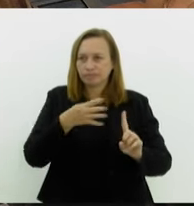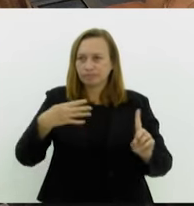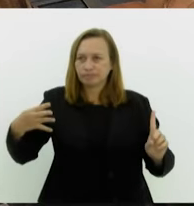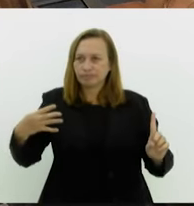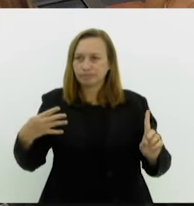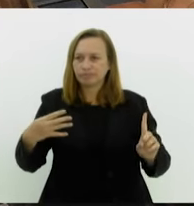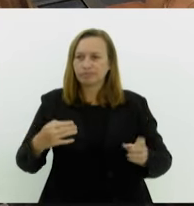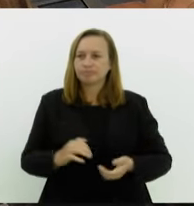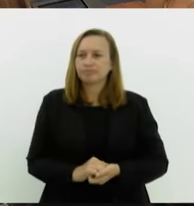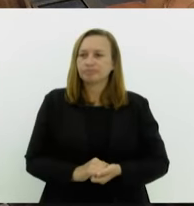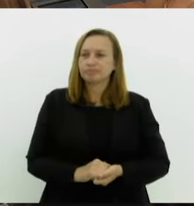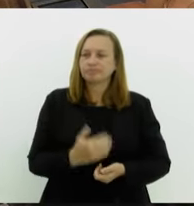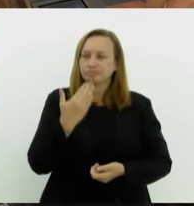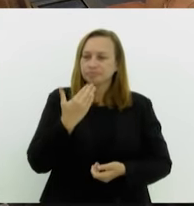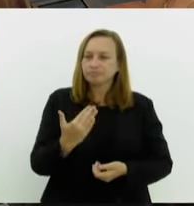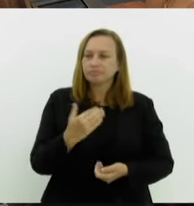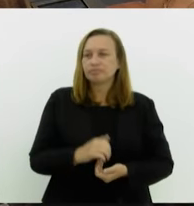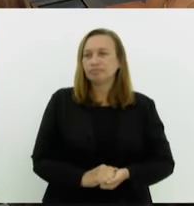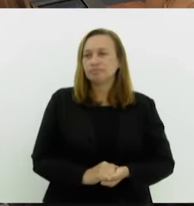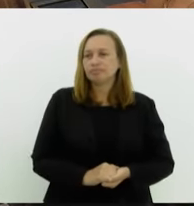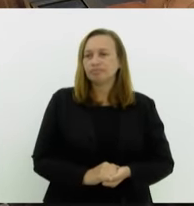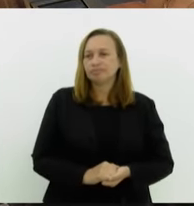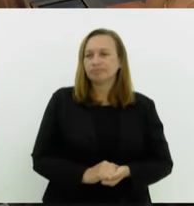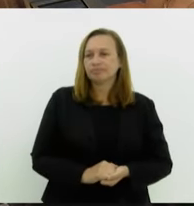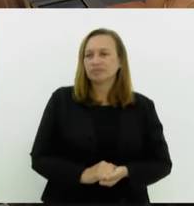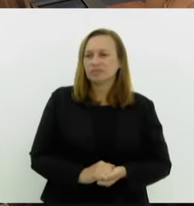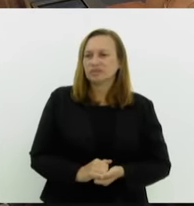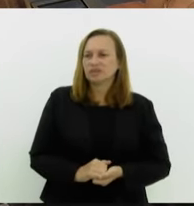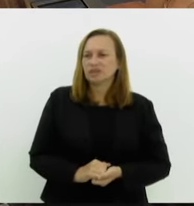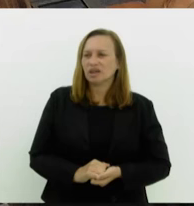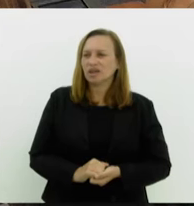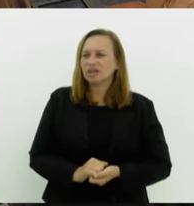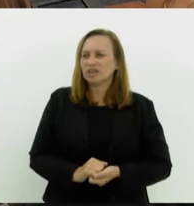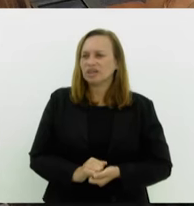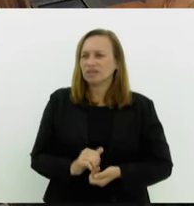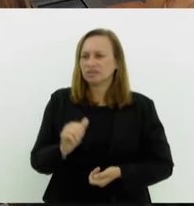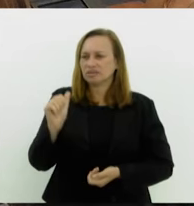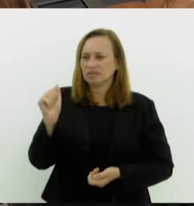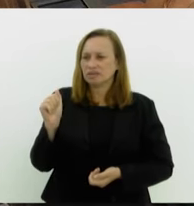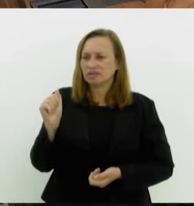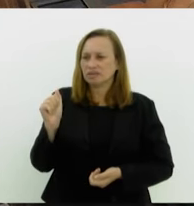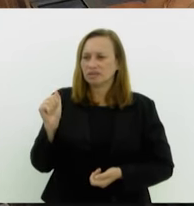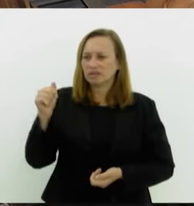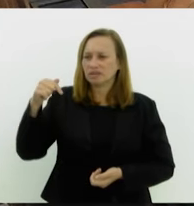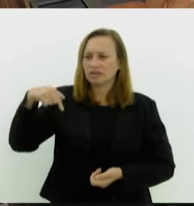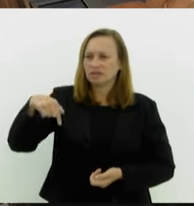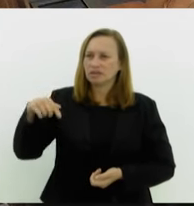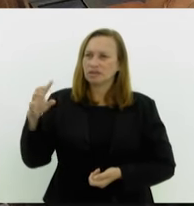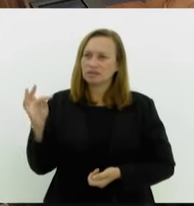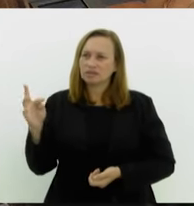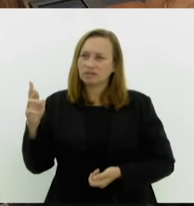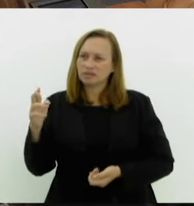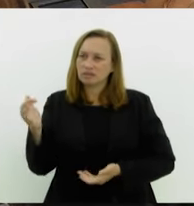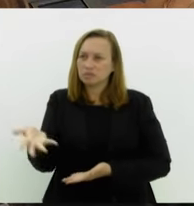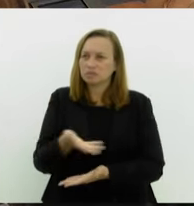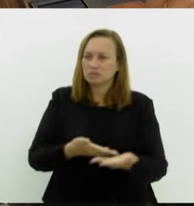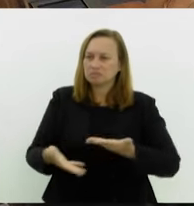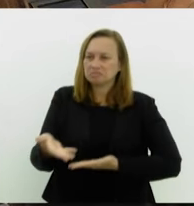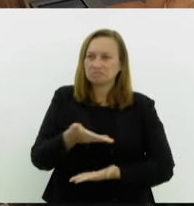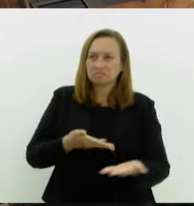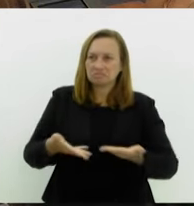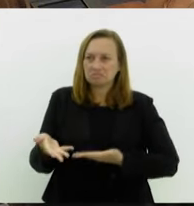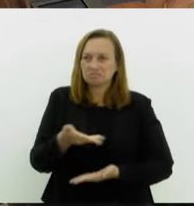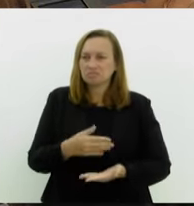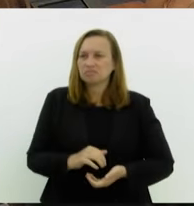circular entre eles não tá aparecendo diversidade não tá aparecendo